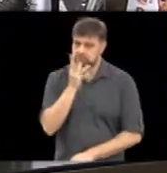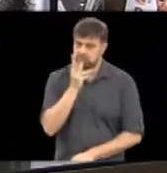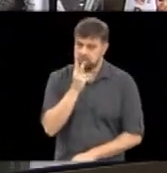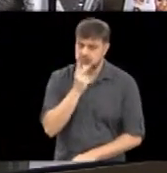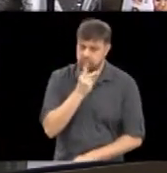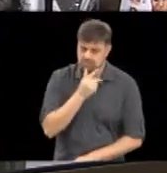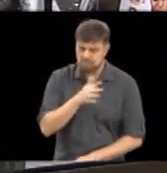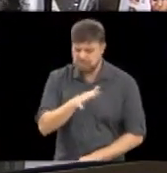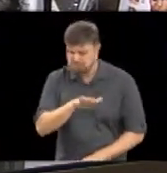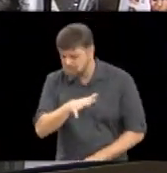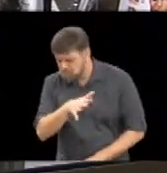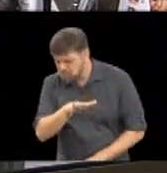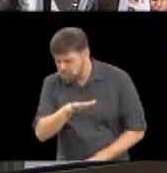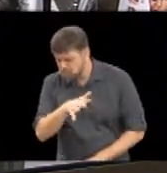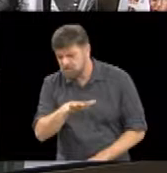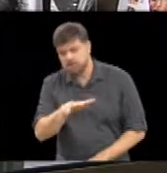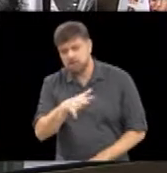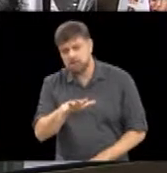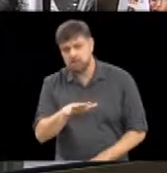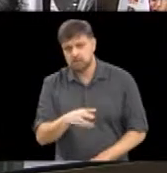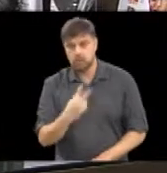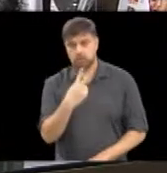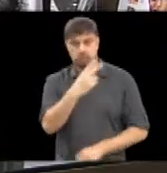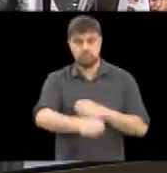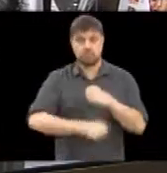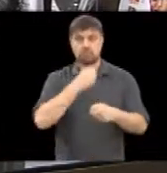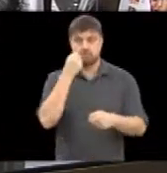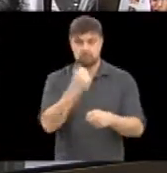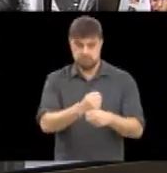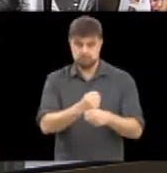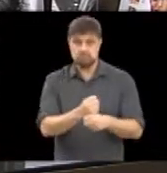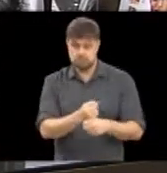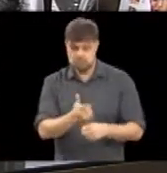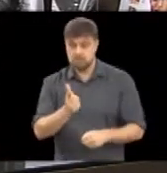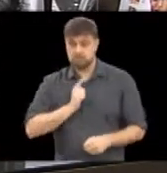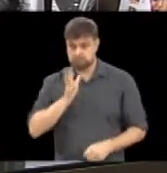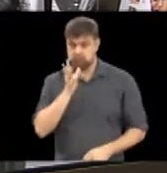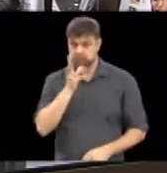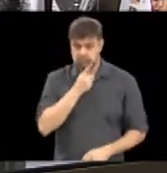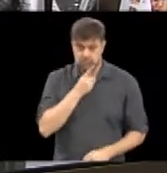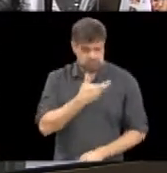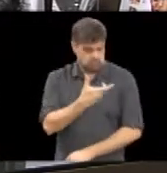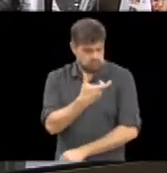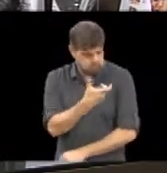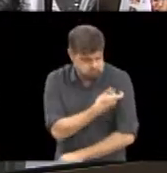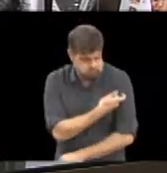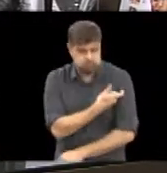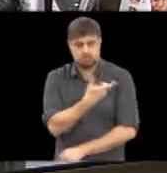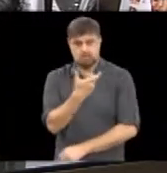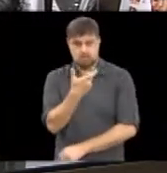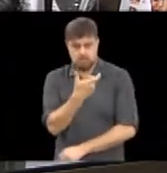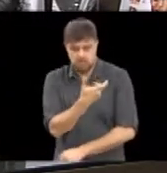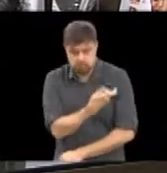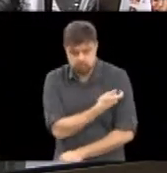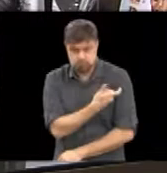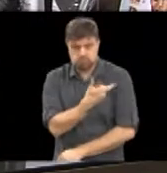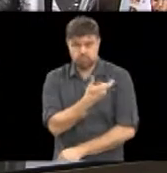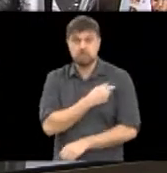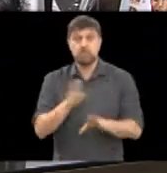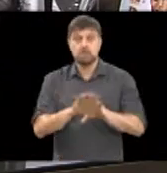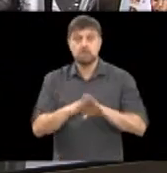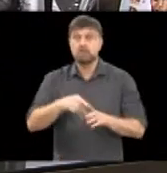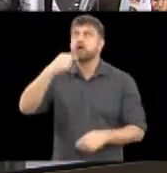A imunoterapia, tipo assim, uns 2 anos e pouco de tratamento, que são aplicações intradérmicas. Tem